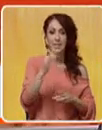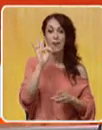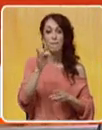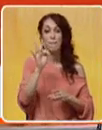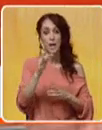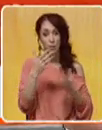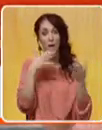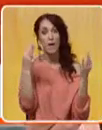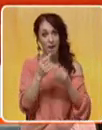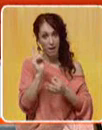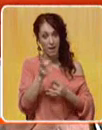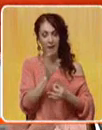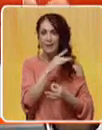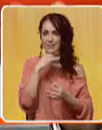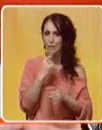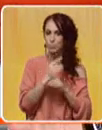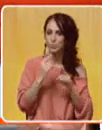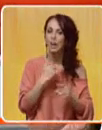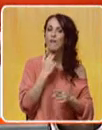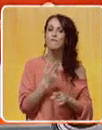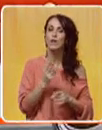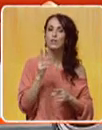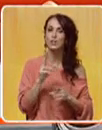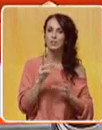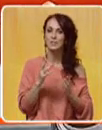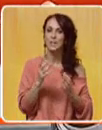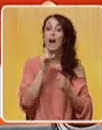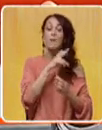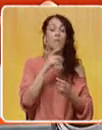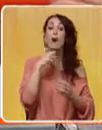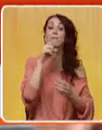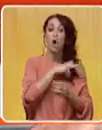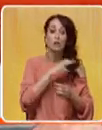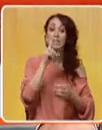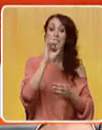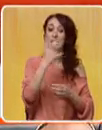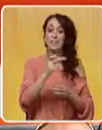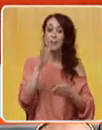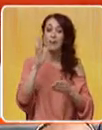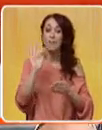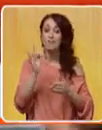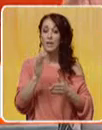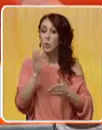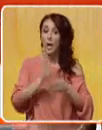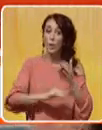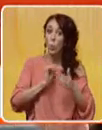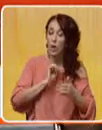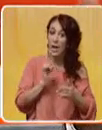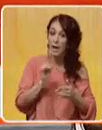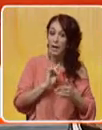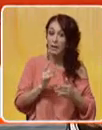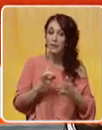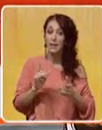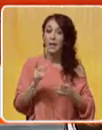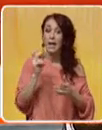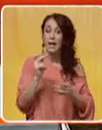são exatamente e é curioso porque a voz da Rita ferro eh não da nossa colega de da Rita ferro